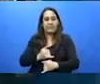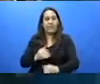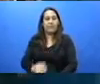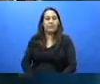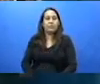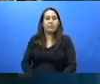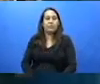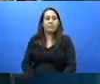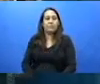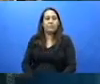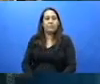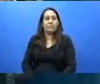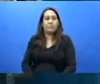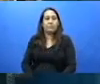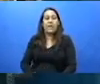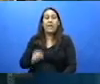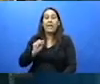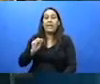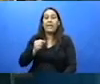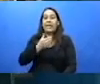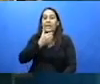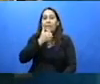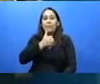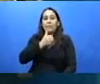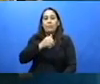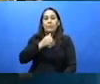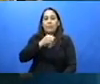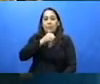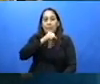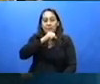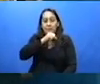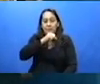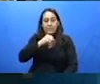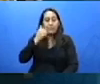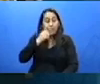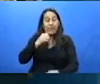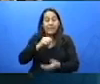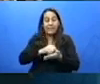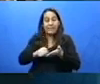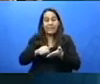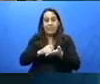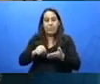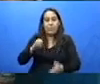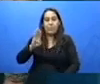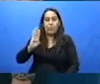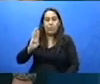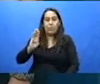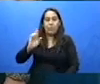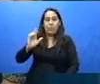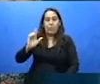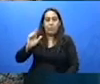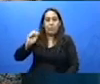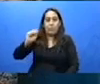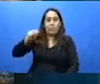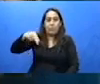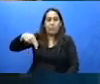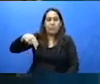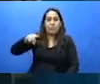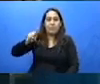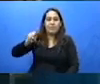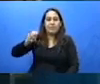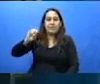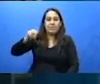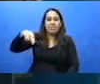certo? Quem que foi essa autora? Essa autora chama Blandina Franco, que fez esse relato de